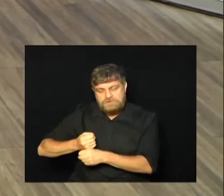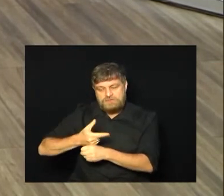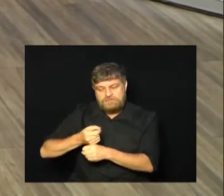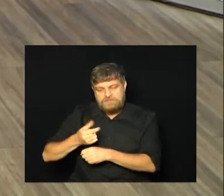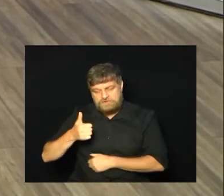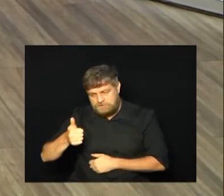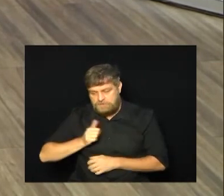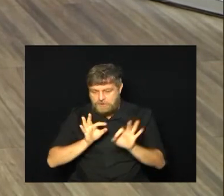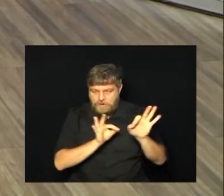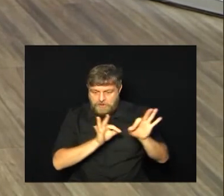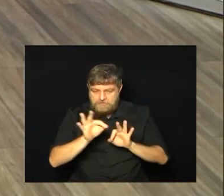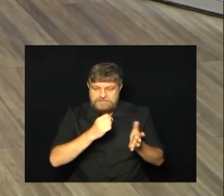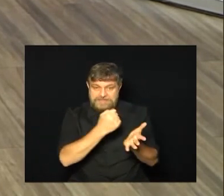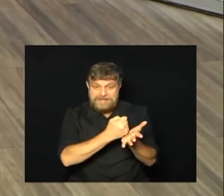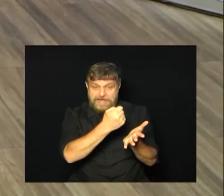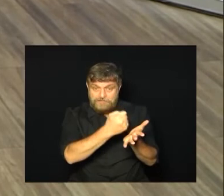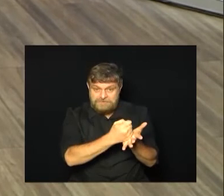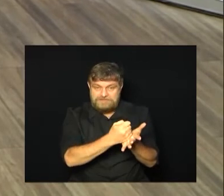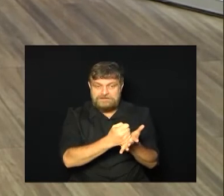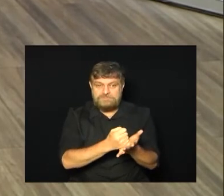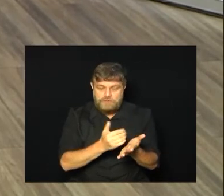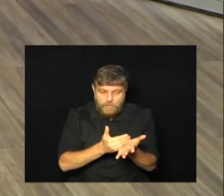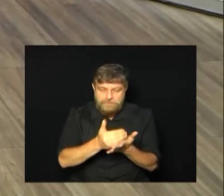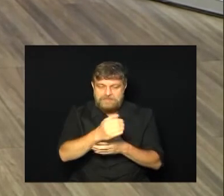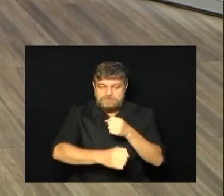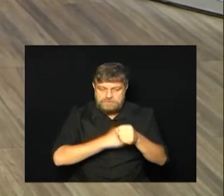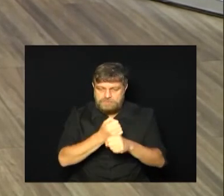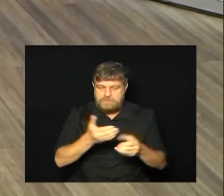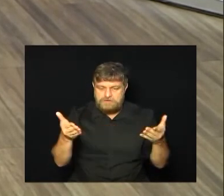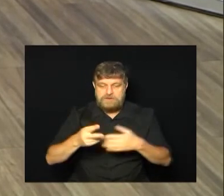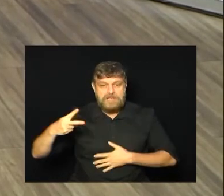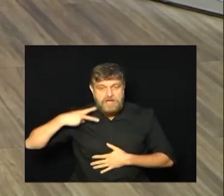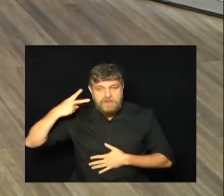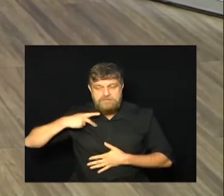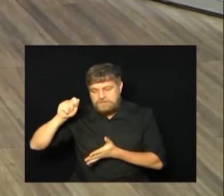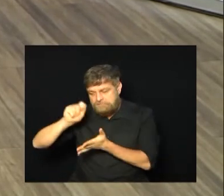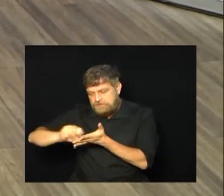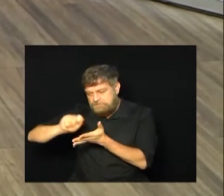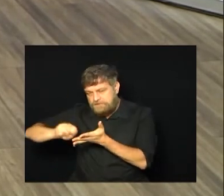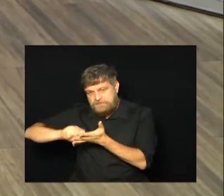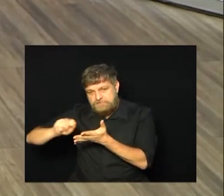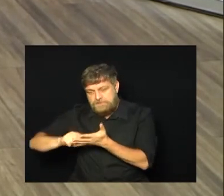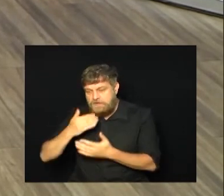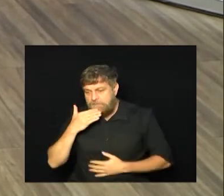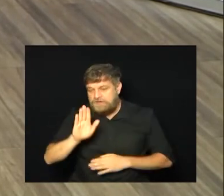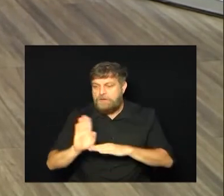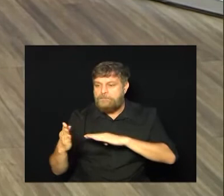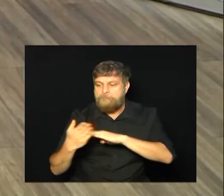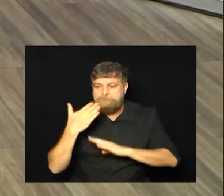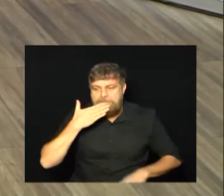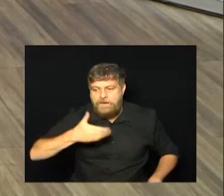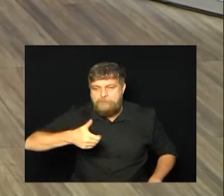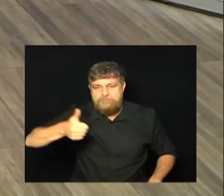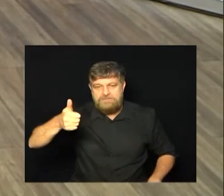projetos que estão sendo protocolados neste início de ano, quando o vereador faz uma indicação por melhoria aí no seu bairro. Tem o